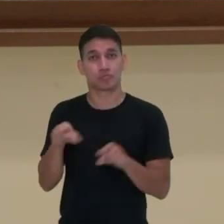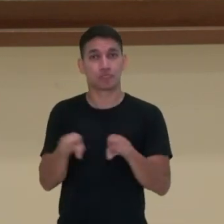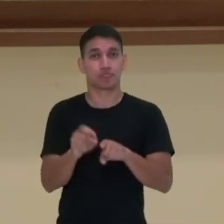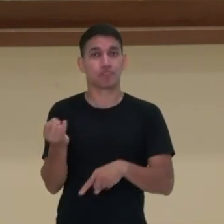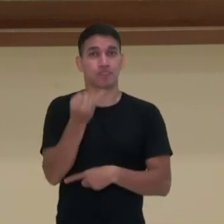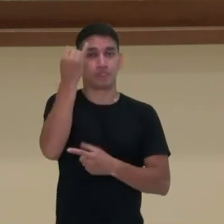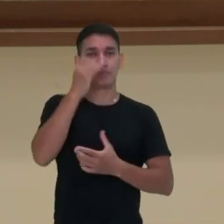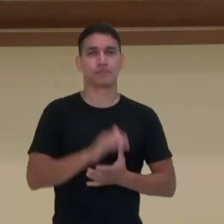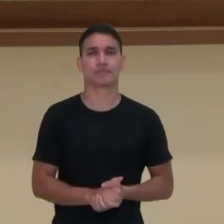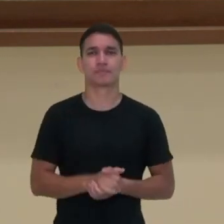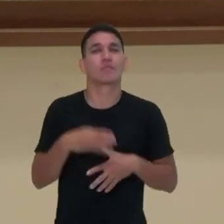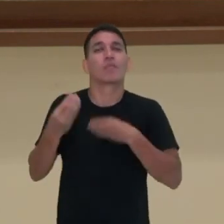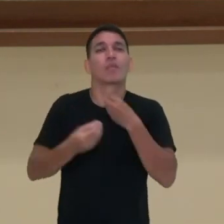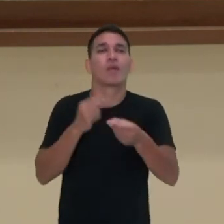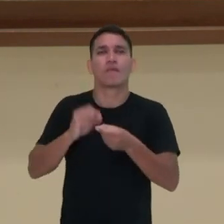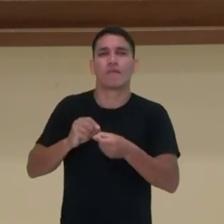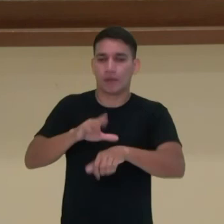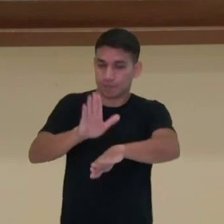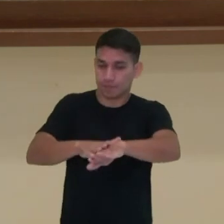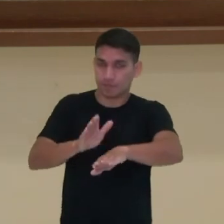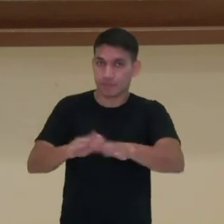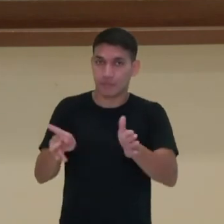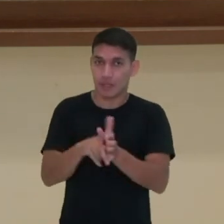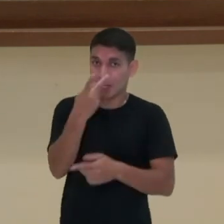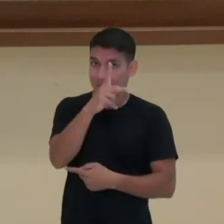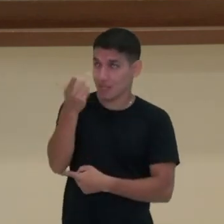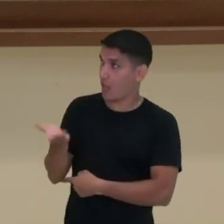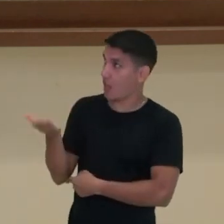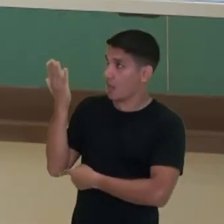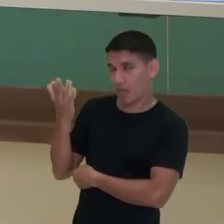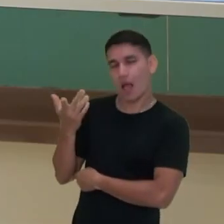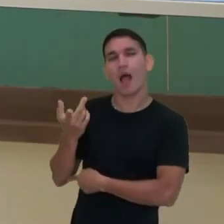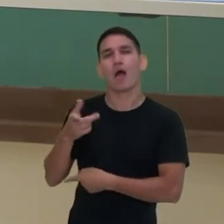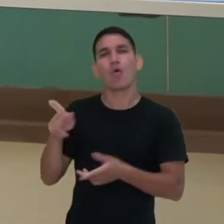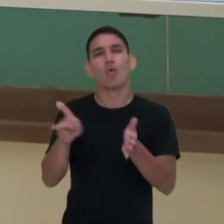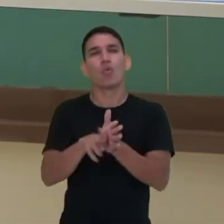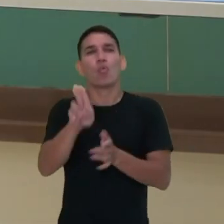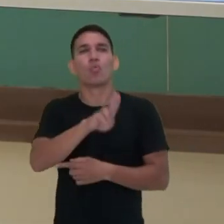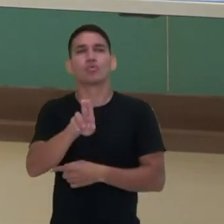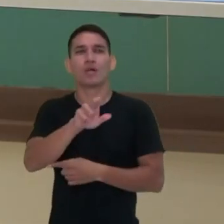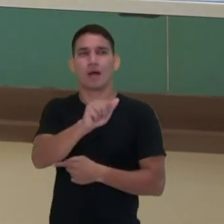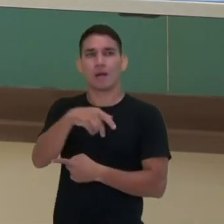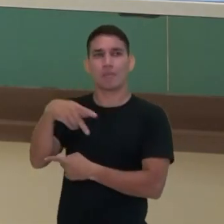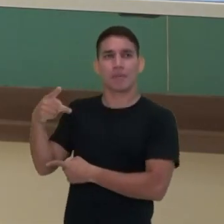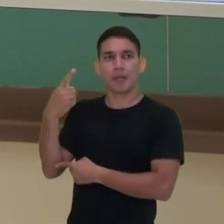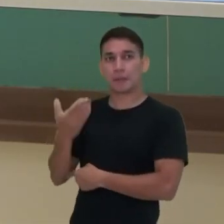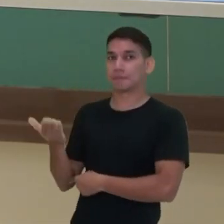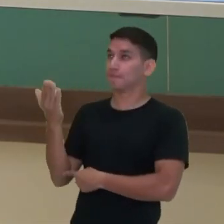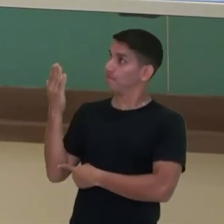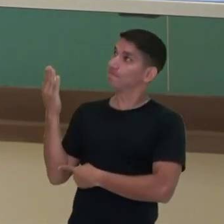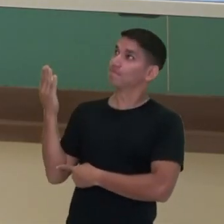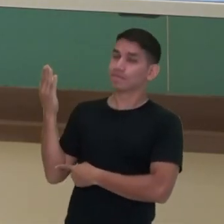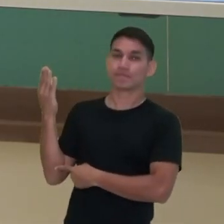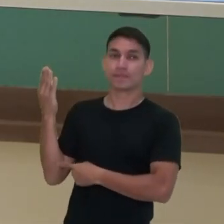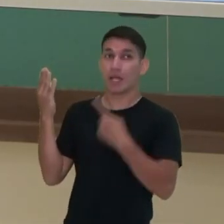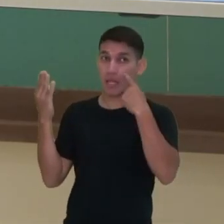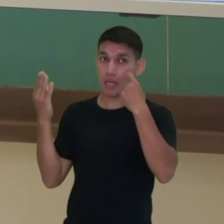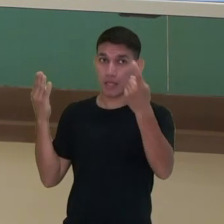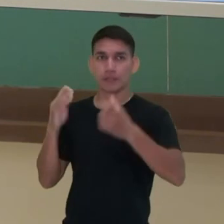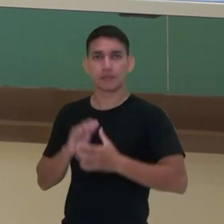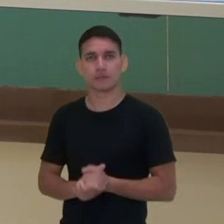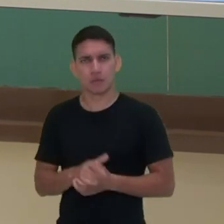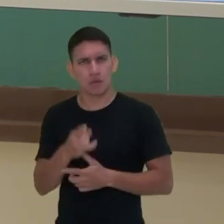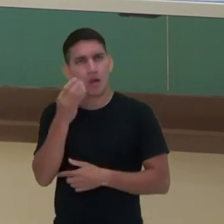importantes. Então vamos fazer um mão na massa aqui através de um aplicativo chamado BioRender. Bem interessante, gente. Já